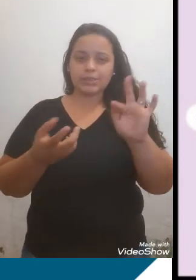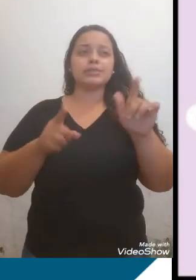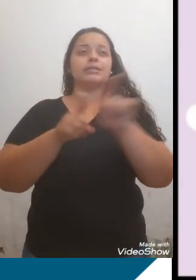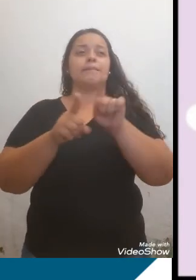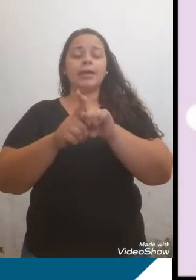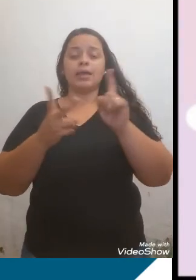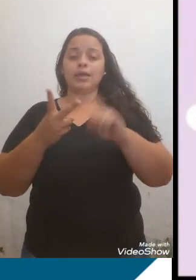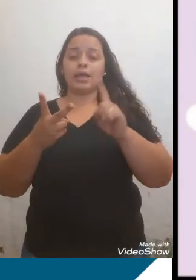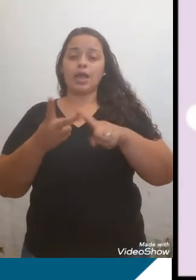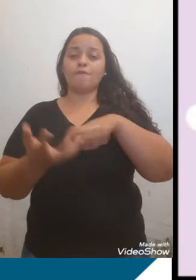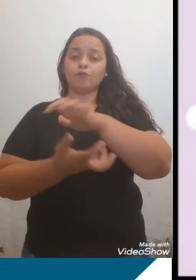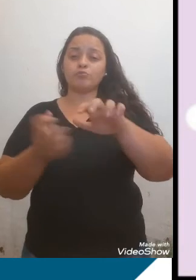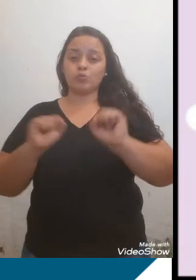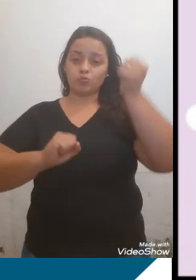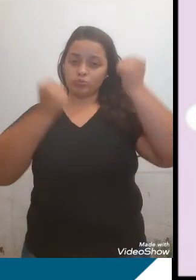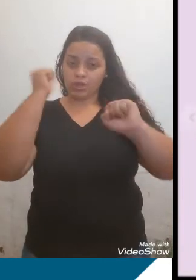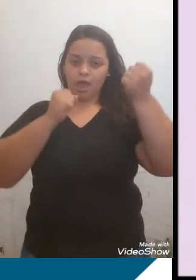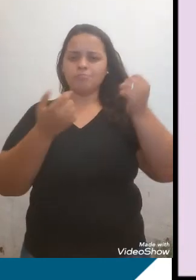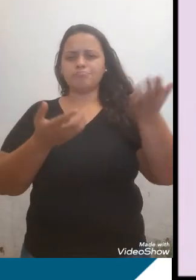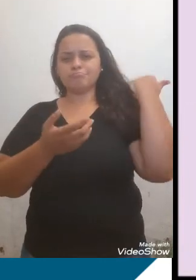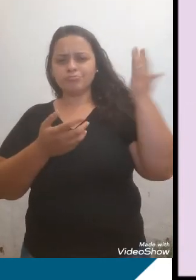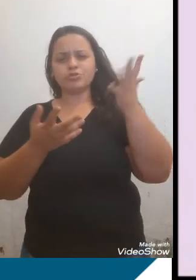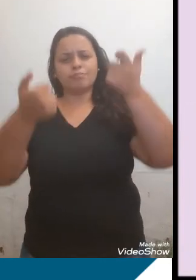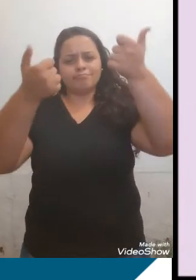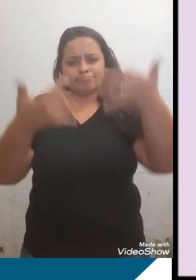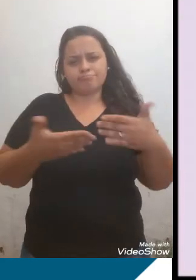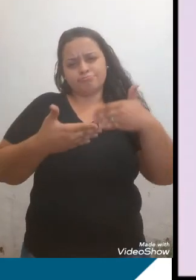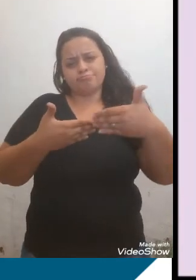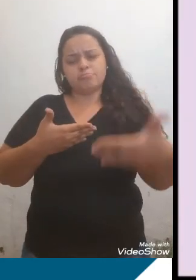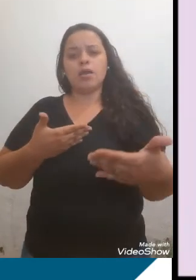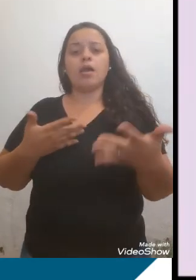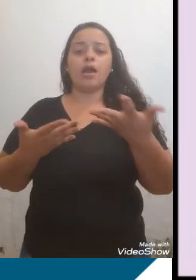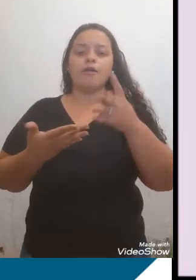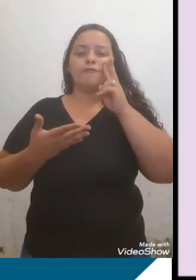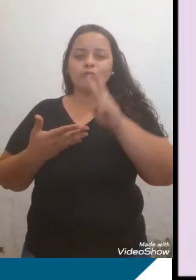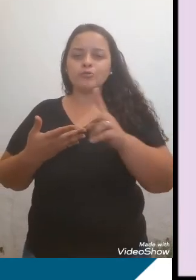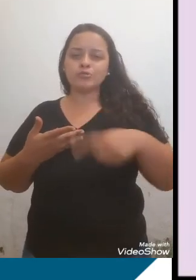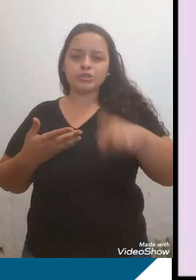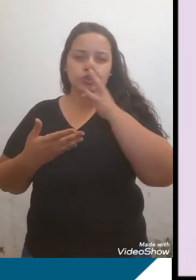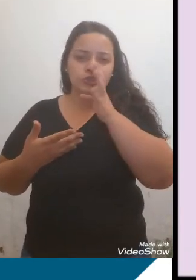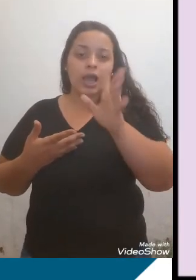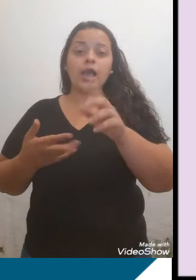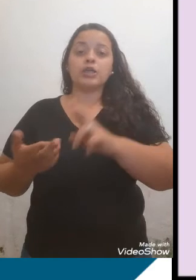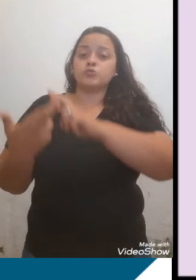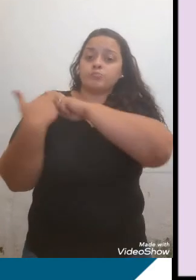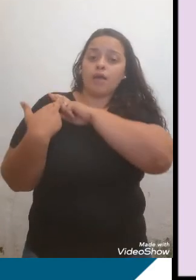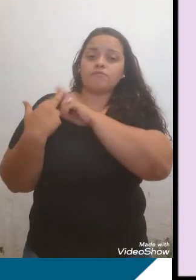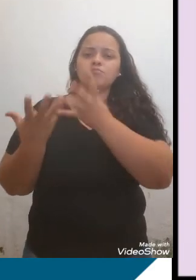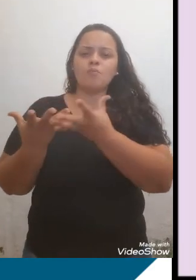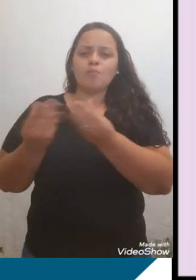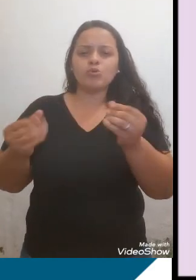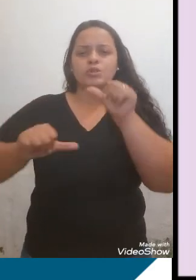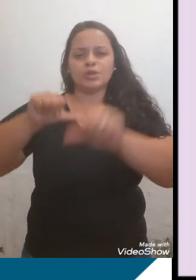dois assuntos que já foram discutidos em vídeos anteriores e, como vocês viram, foram responsáveis por